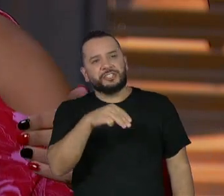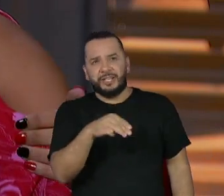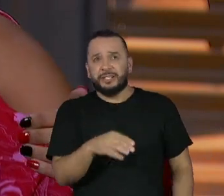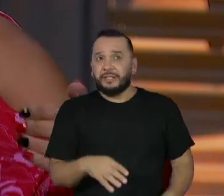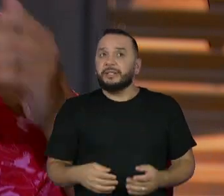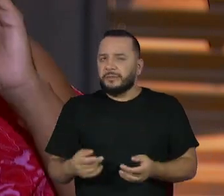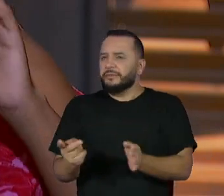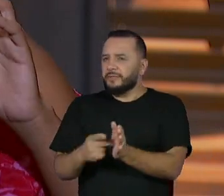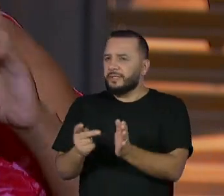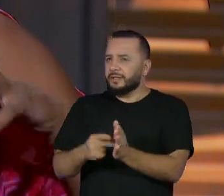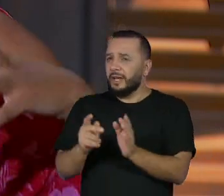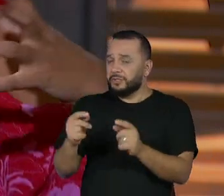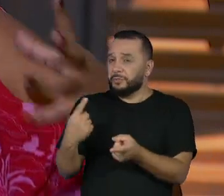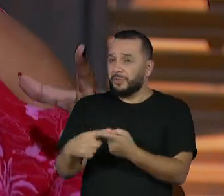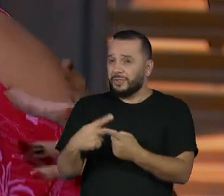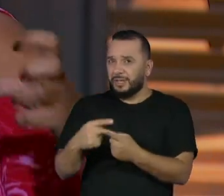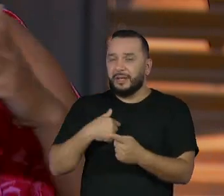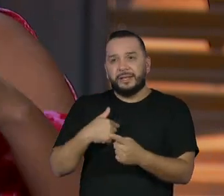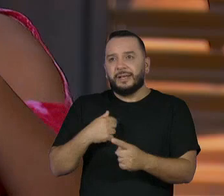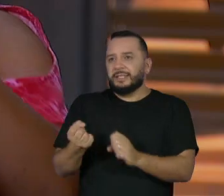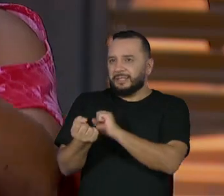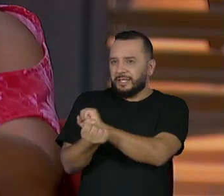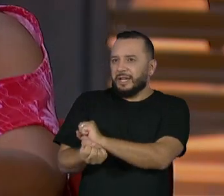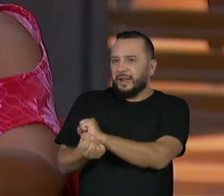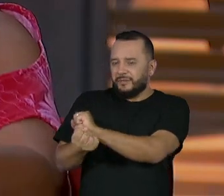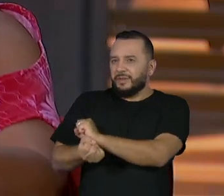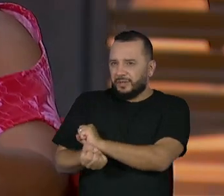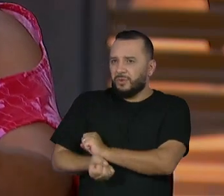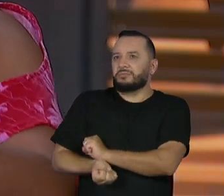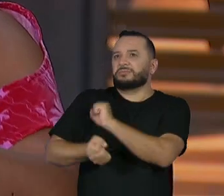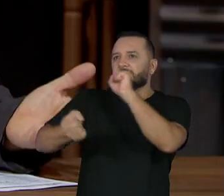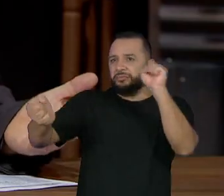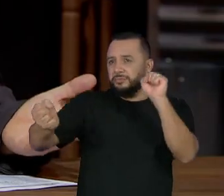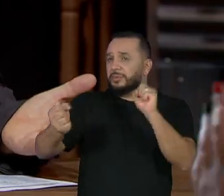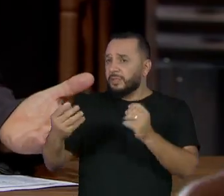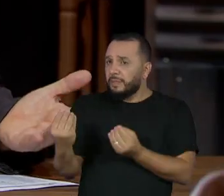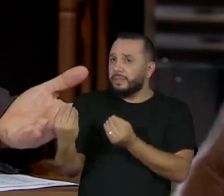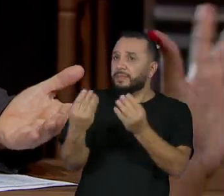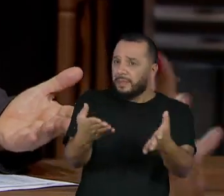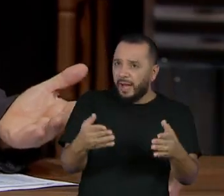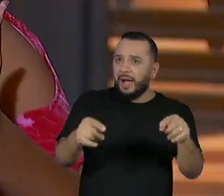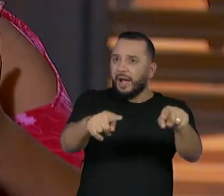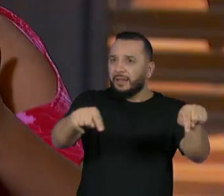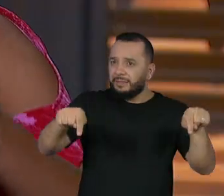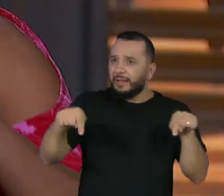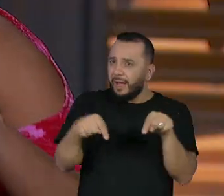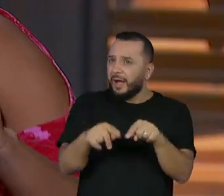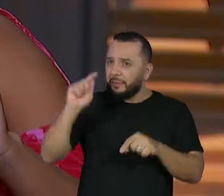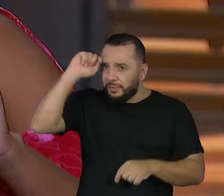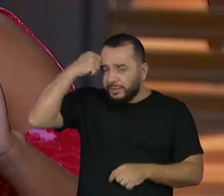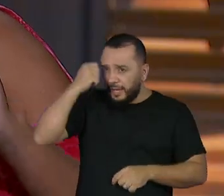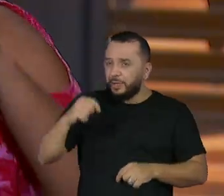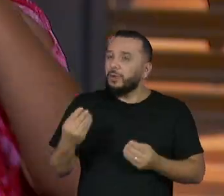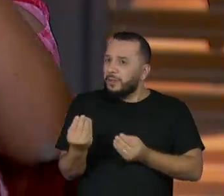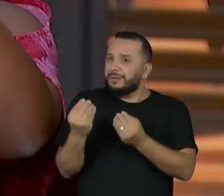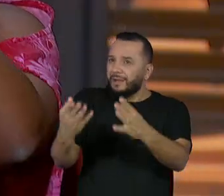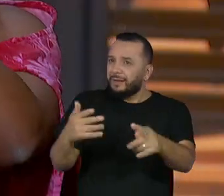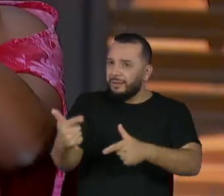aboliram a escravidão. E aí, ao invés de garantir terras, de garantir acesso ao emprego... Empreendedorismo. Né? Qualquer coisa. O que